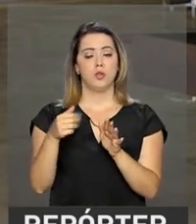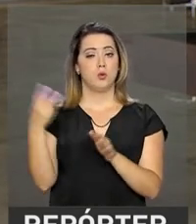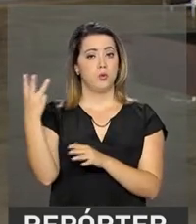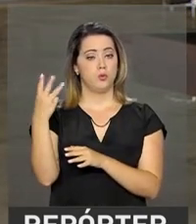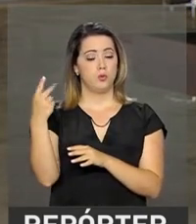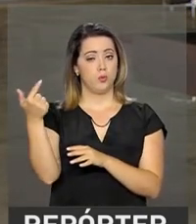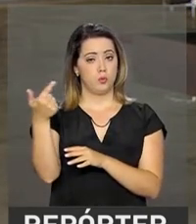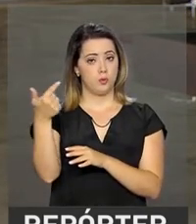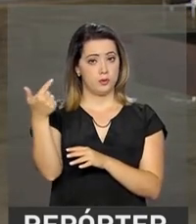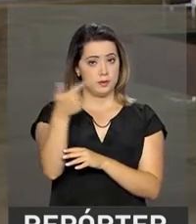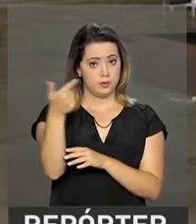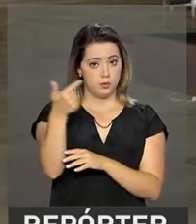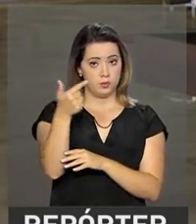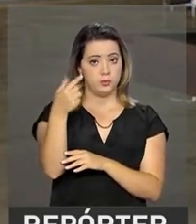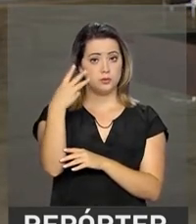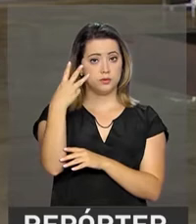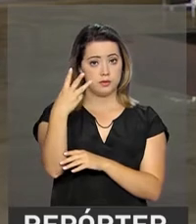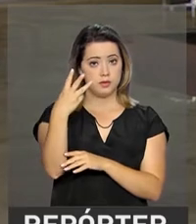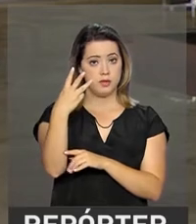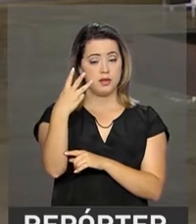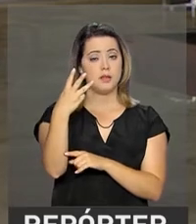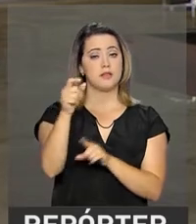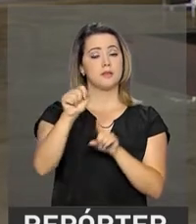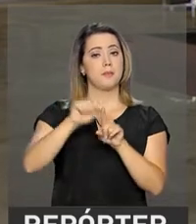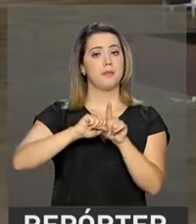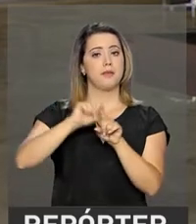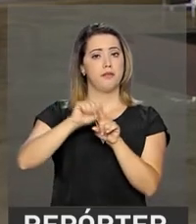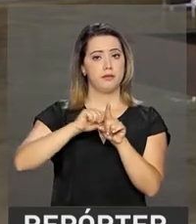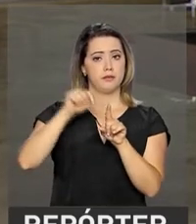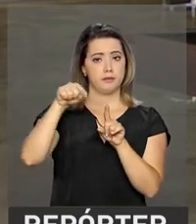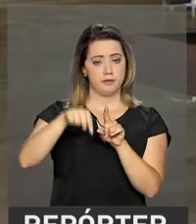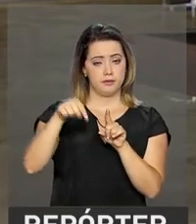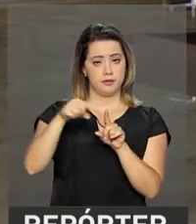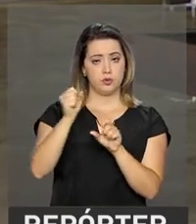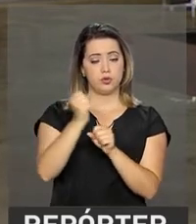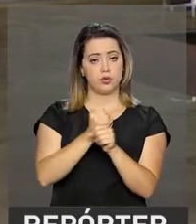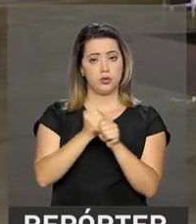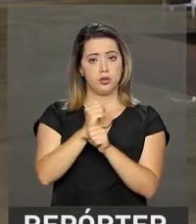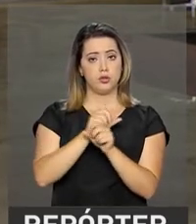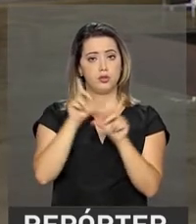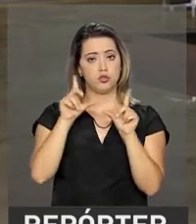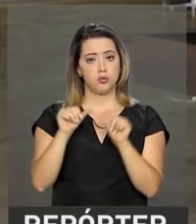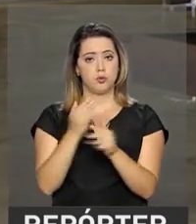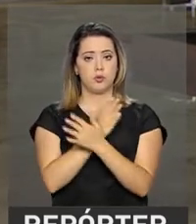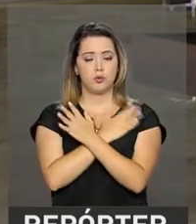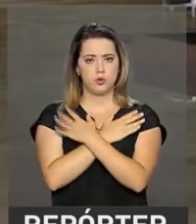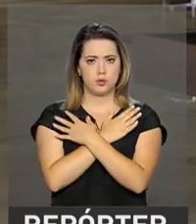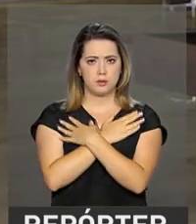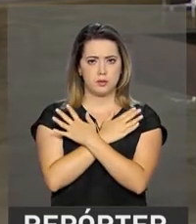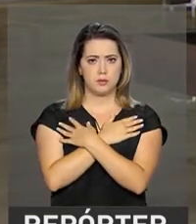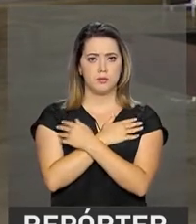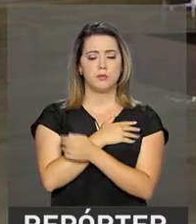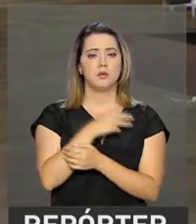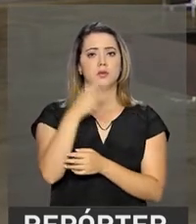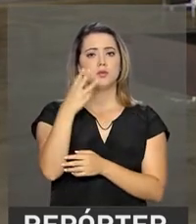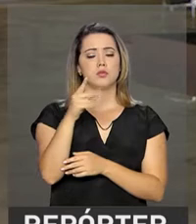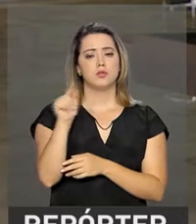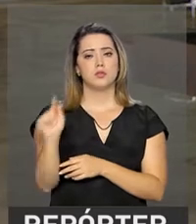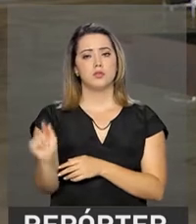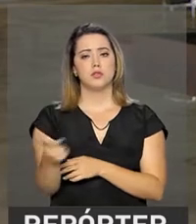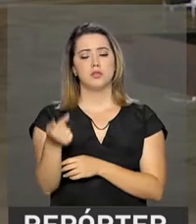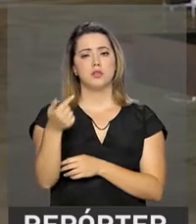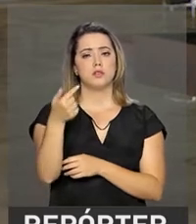deste ano houve uma redução na taxa de desocupação de 13,7 por cento para